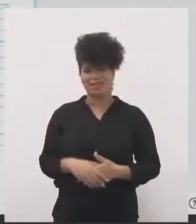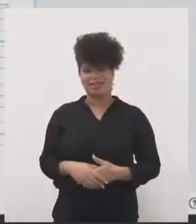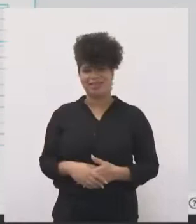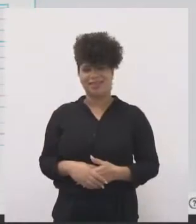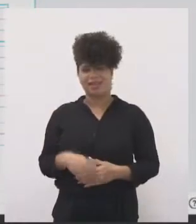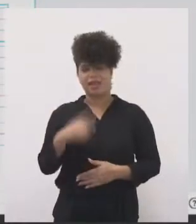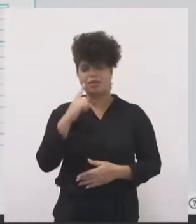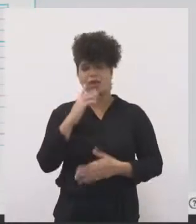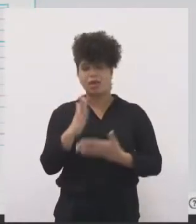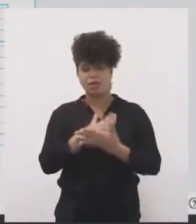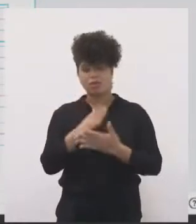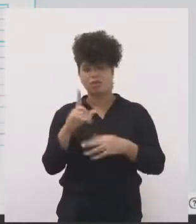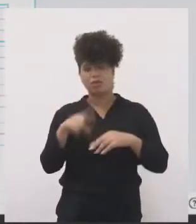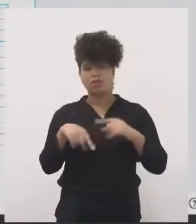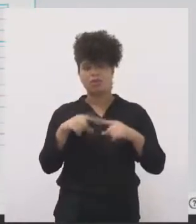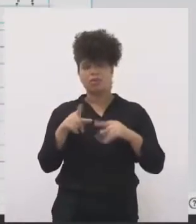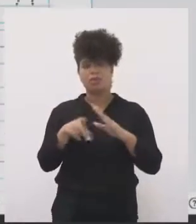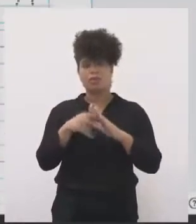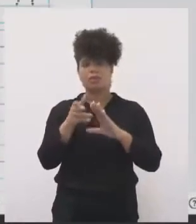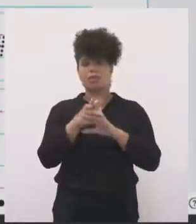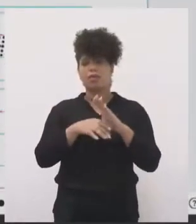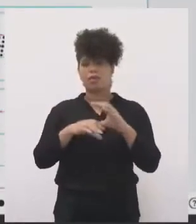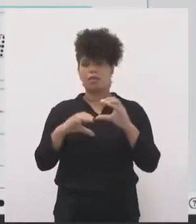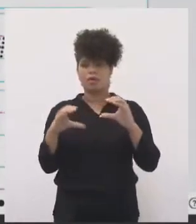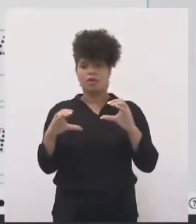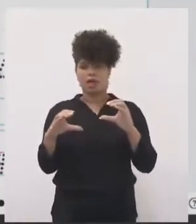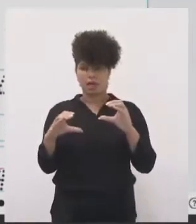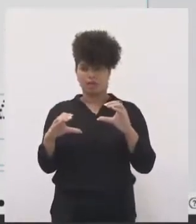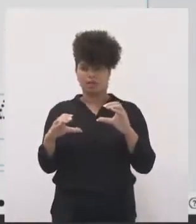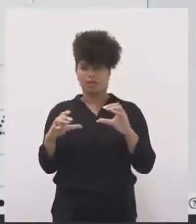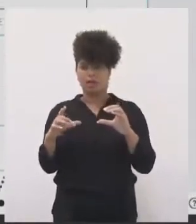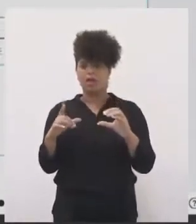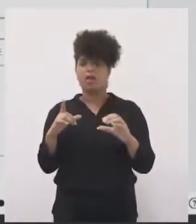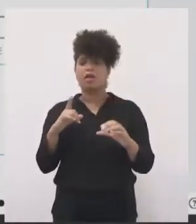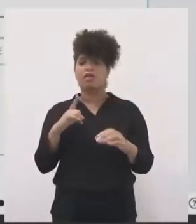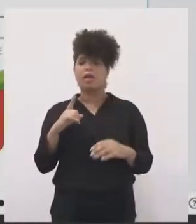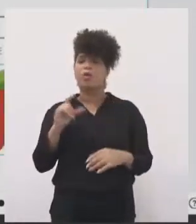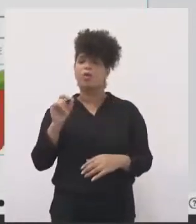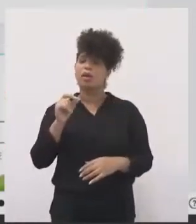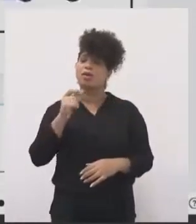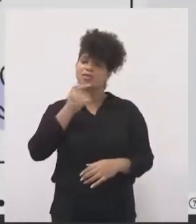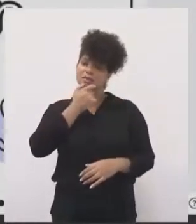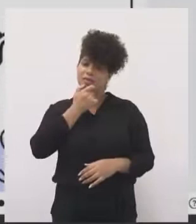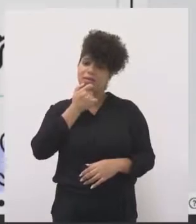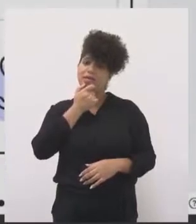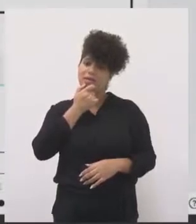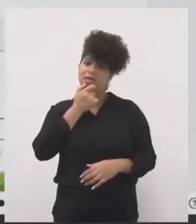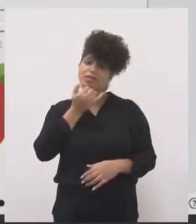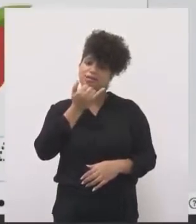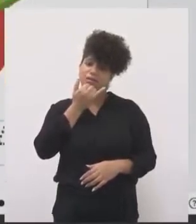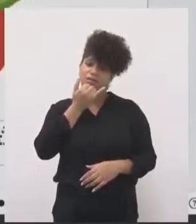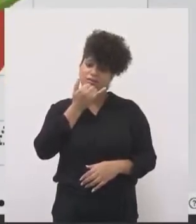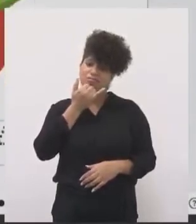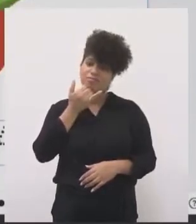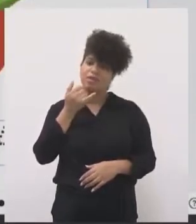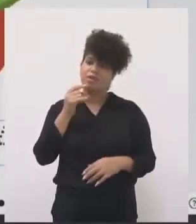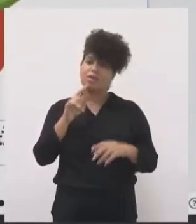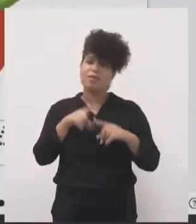Alguns desses materiais no Canva, eu até peço desculpa, eles ainda estão em inglês, como esse aqui, por exemplo. Mas eles